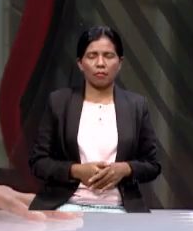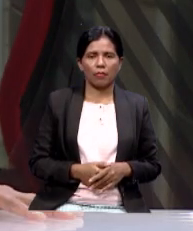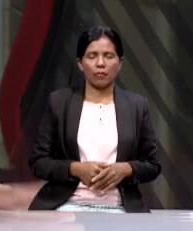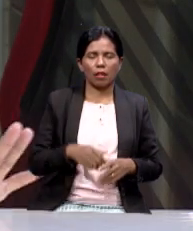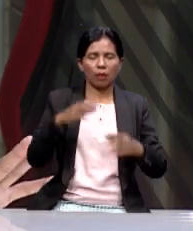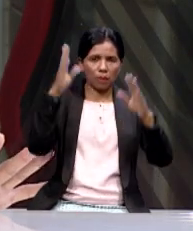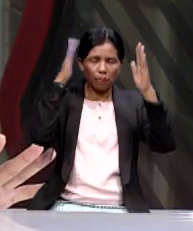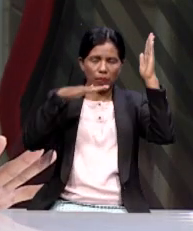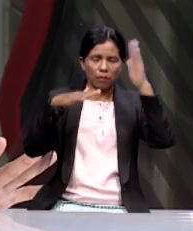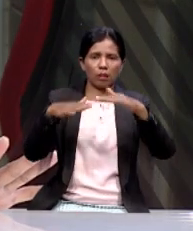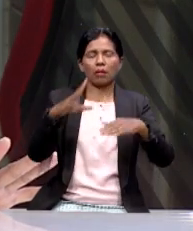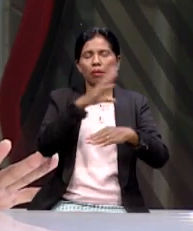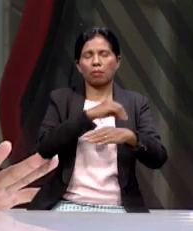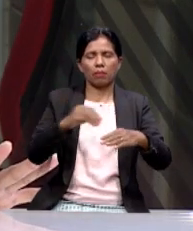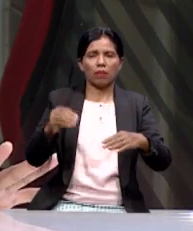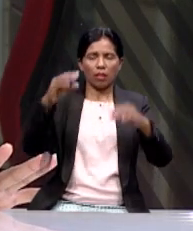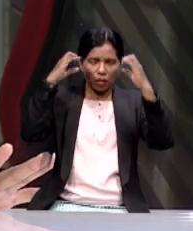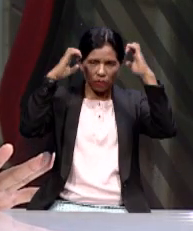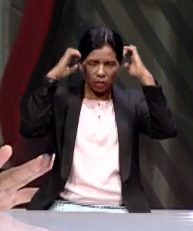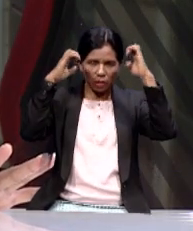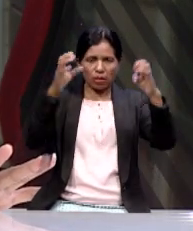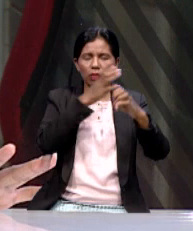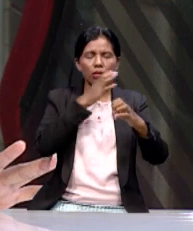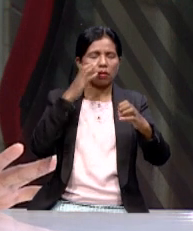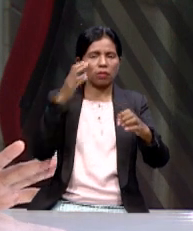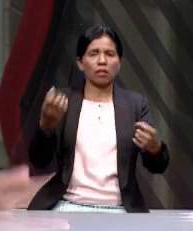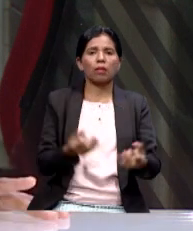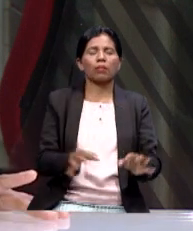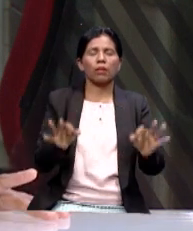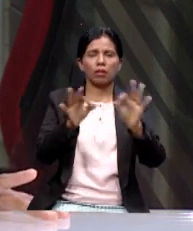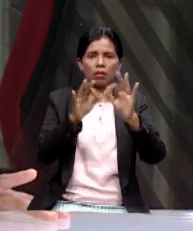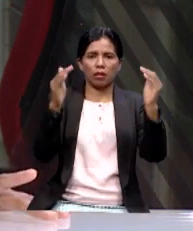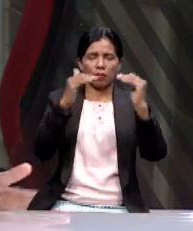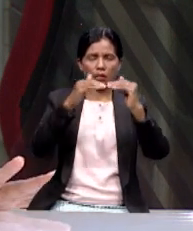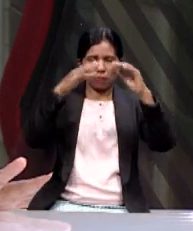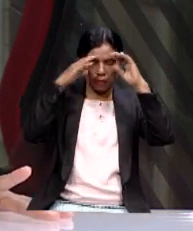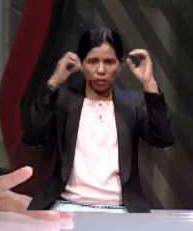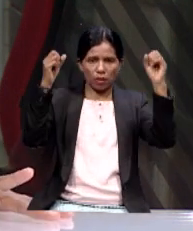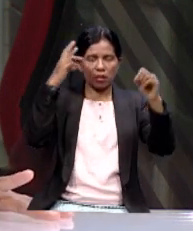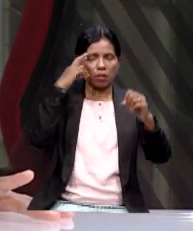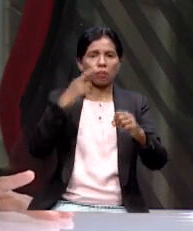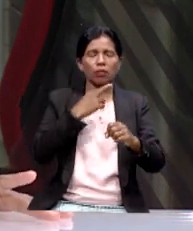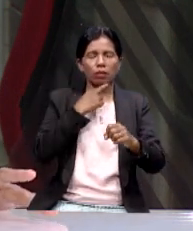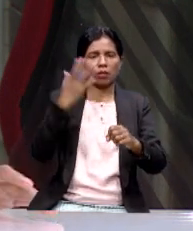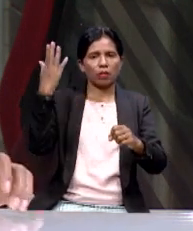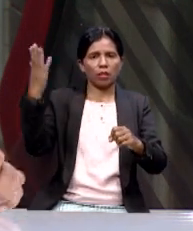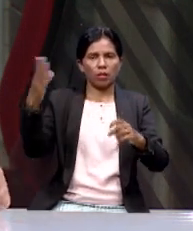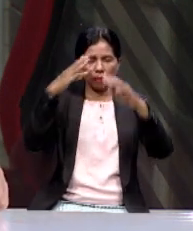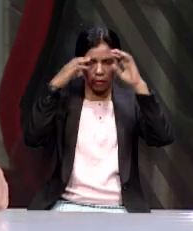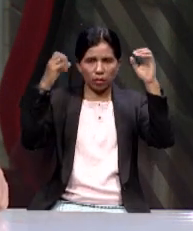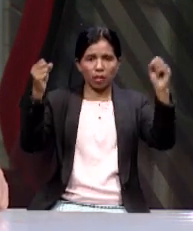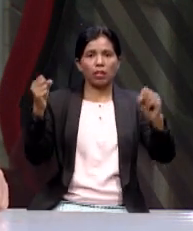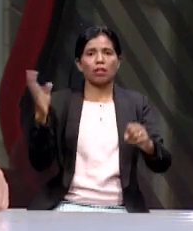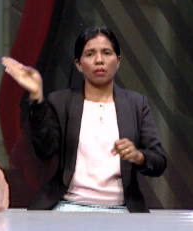Problema educação, agricultura no indústria sai ponto importante durante o encontro presidente Horta ou assessor especial presidente Brasil.